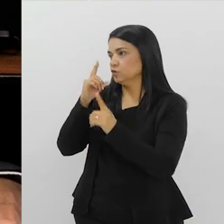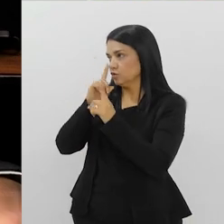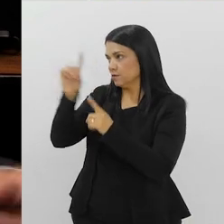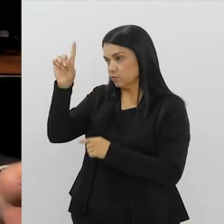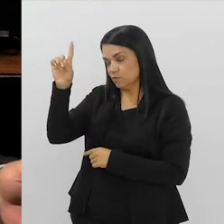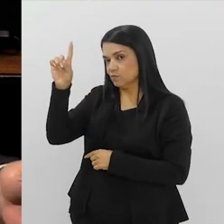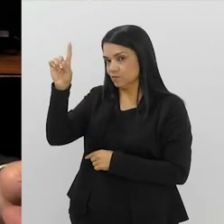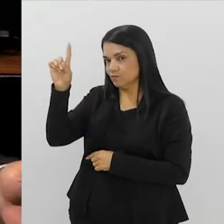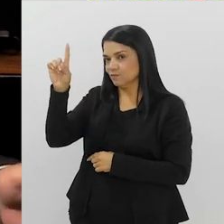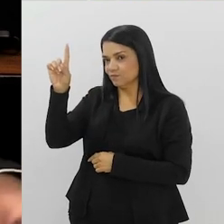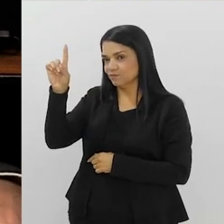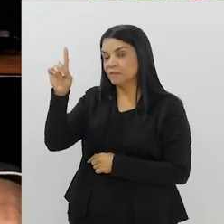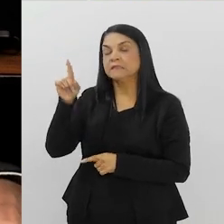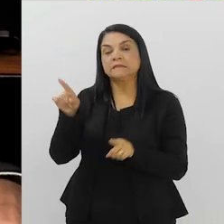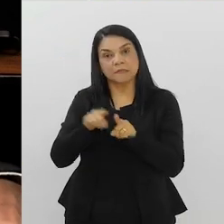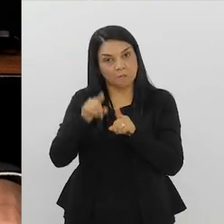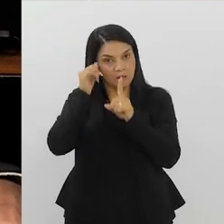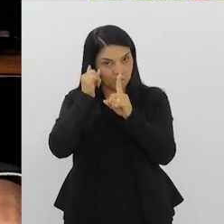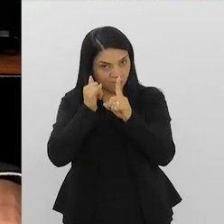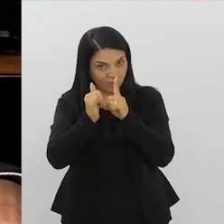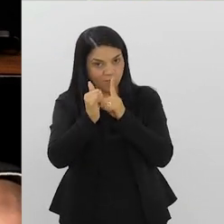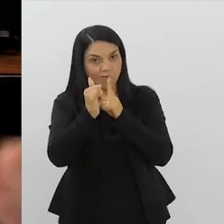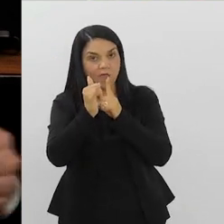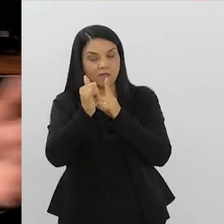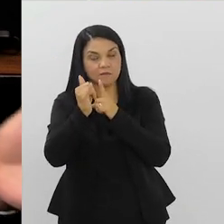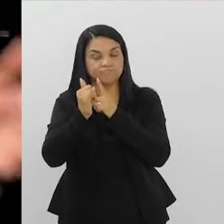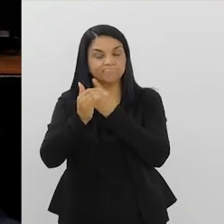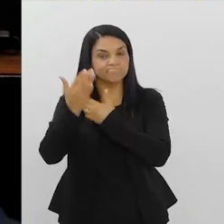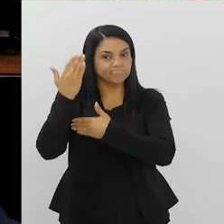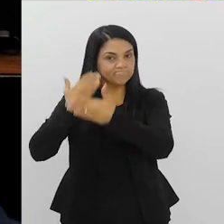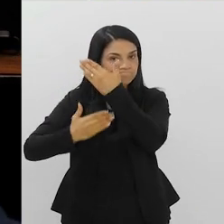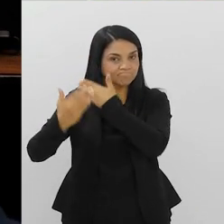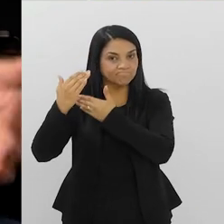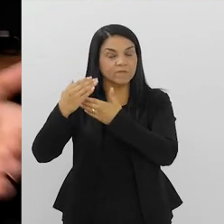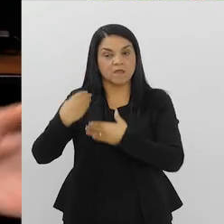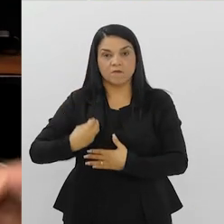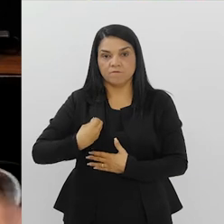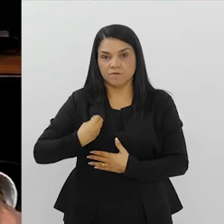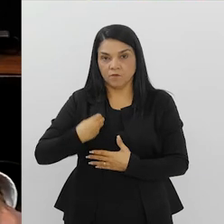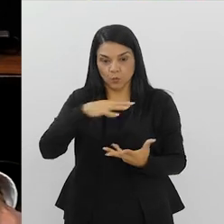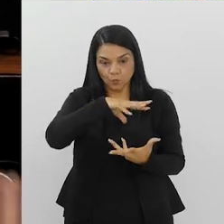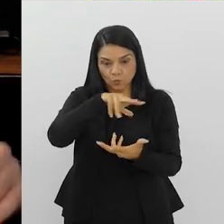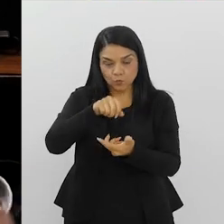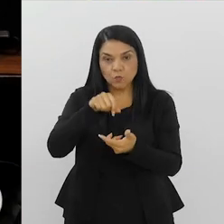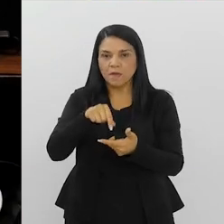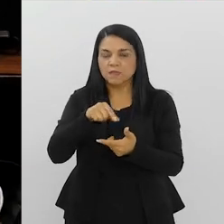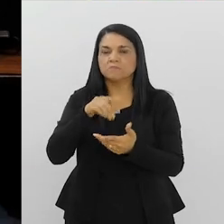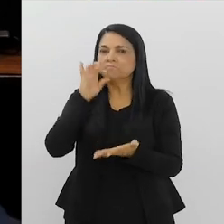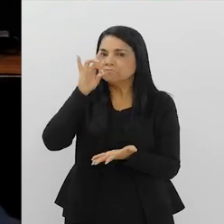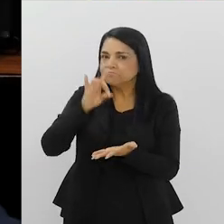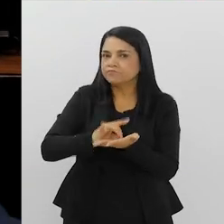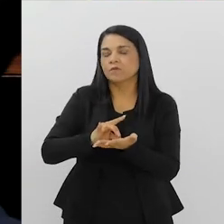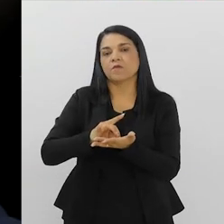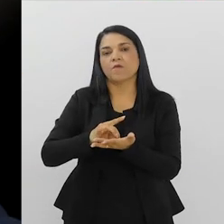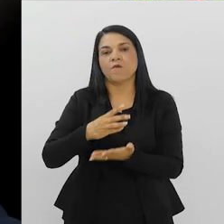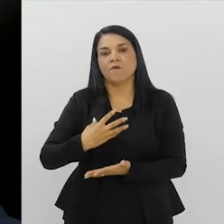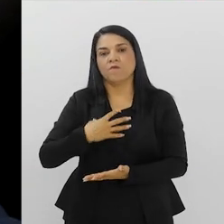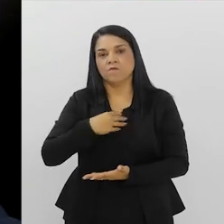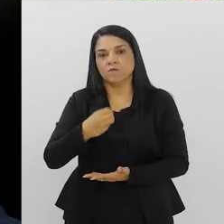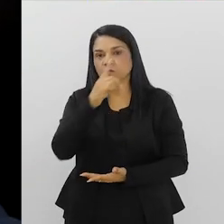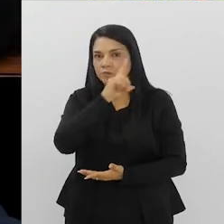é o filho de Deus né numa linha hierárquica ele estaria abaixo de Deus mas eh nós Oramos a